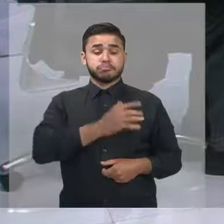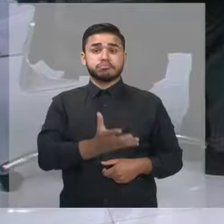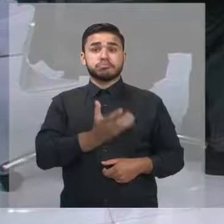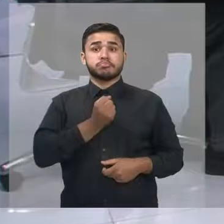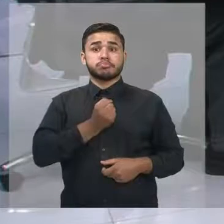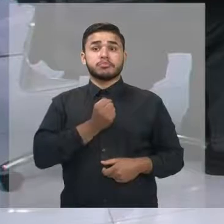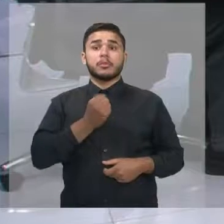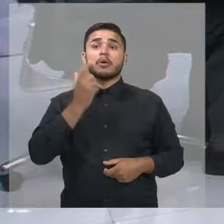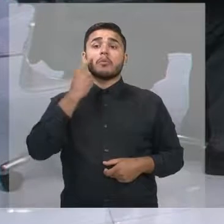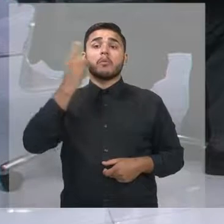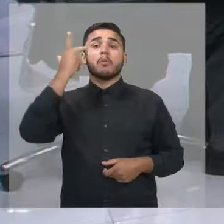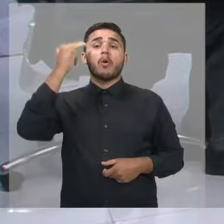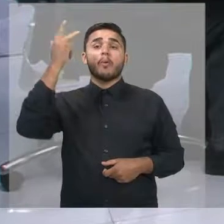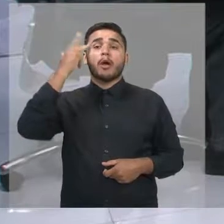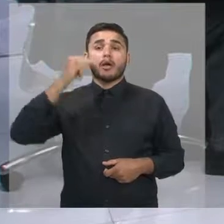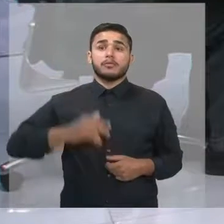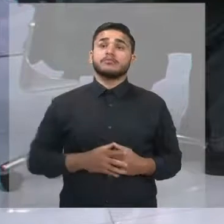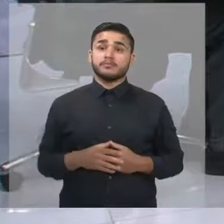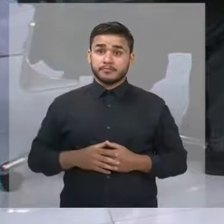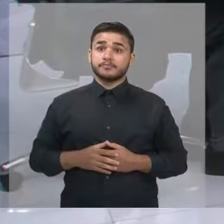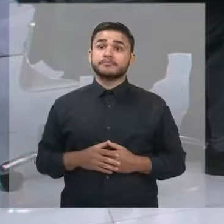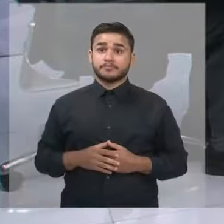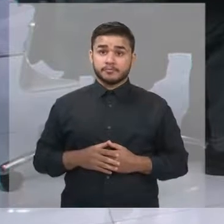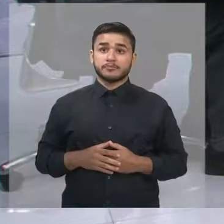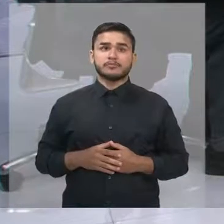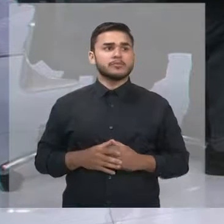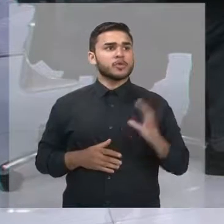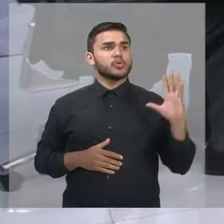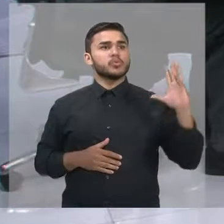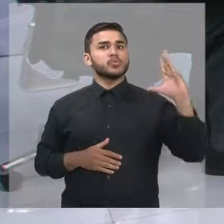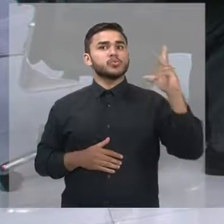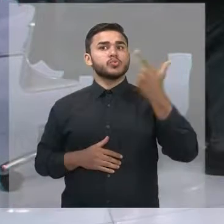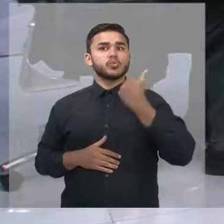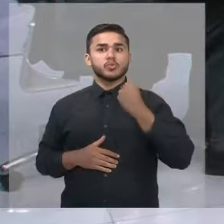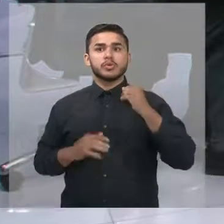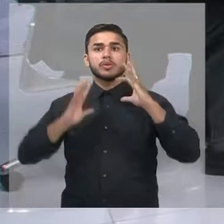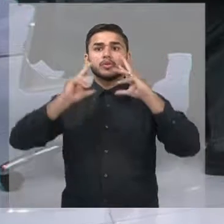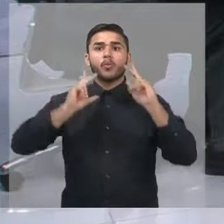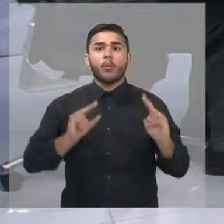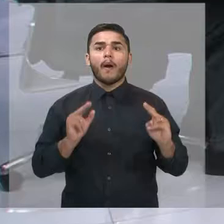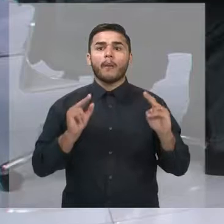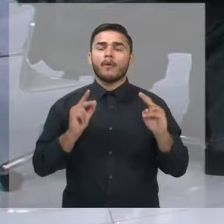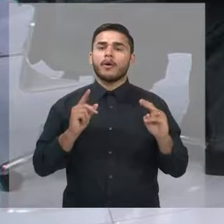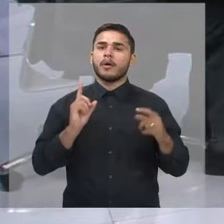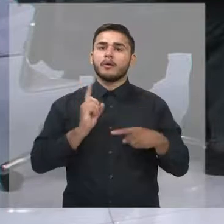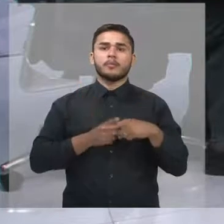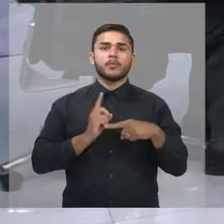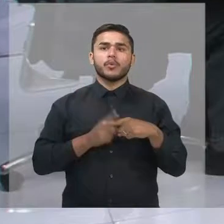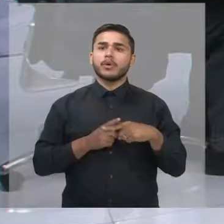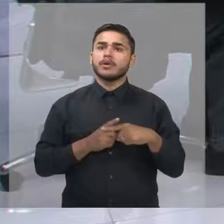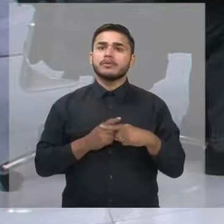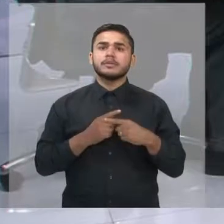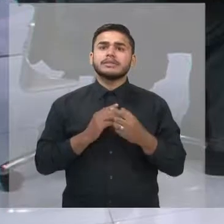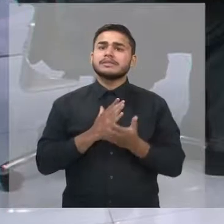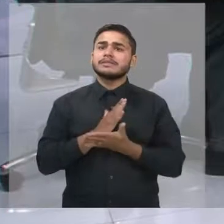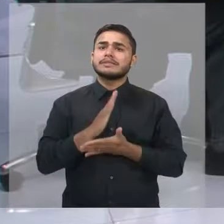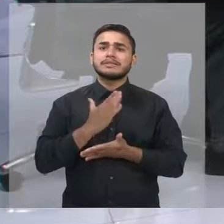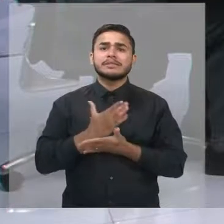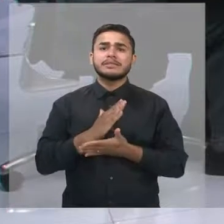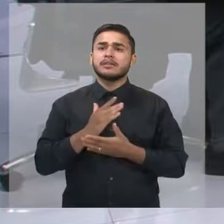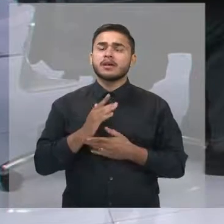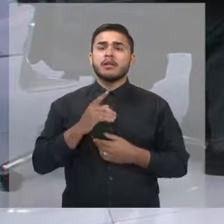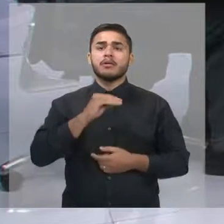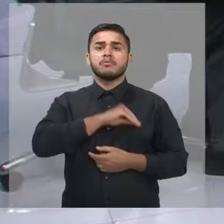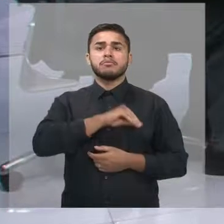beneficia. Não é um plano de cargos e salário com base na curva salarial de mercado, nem com base